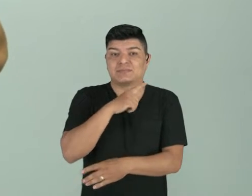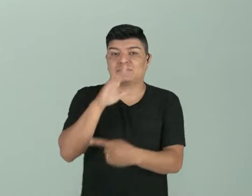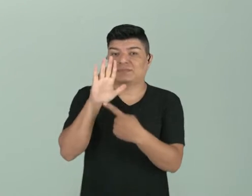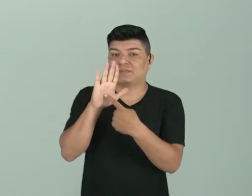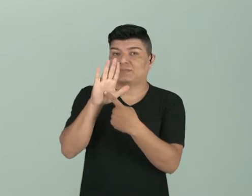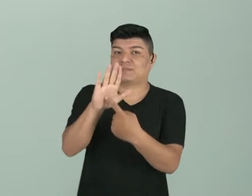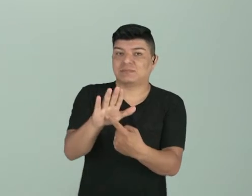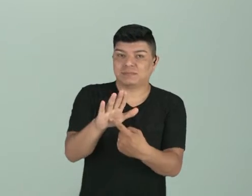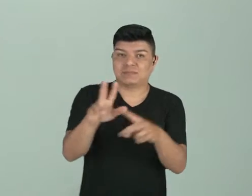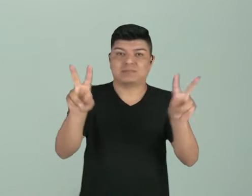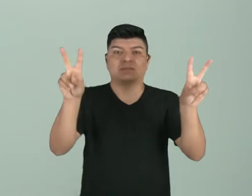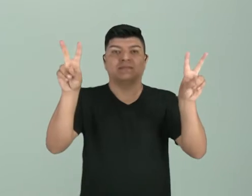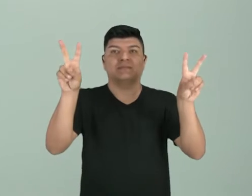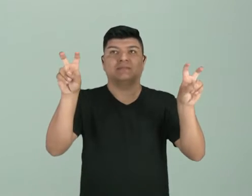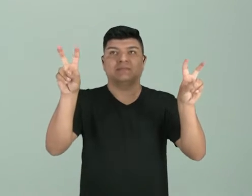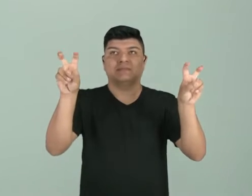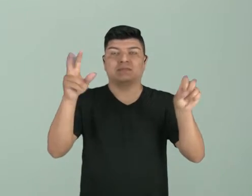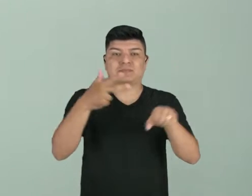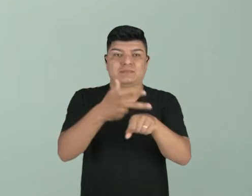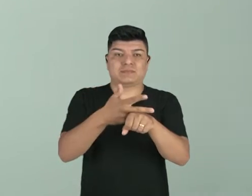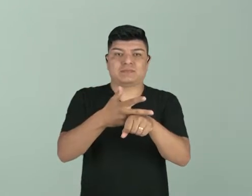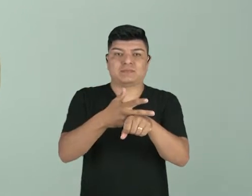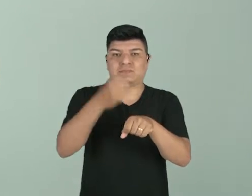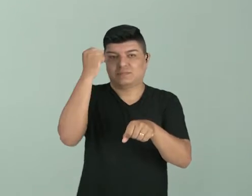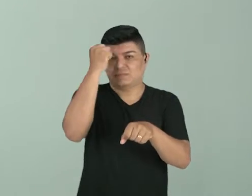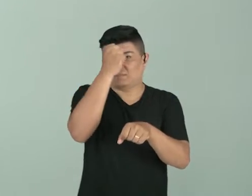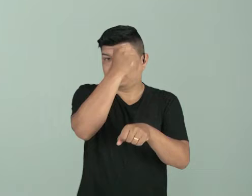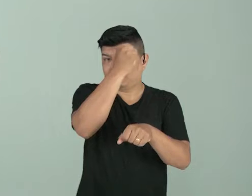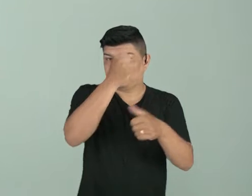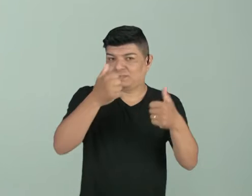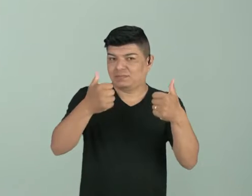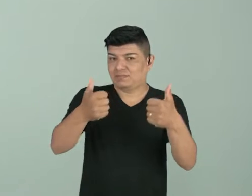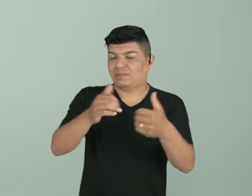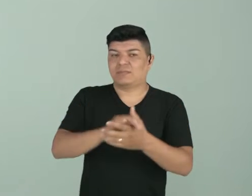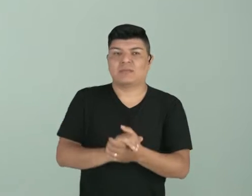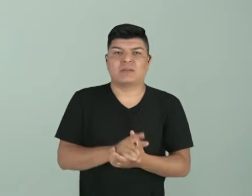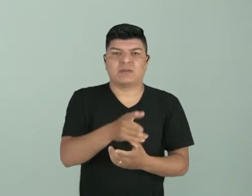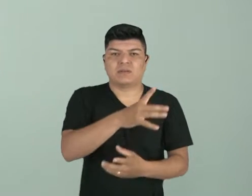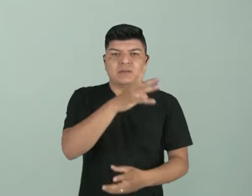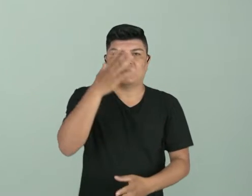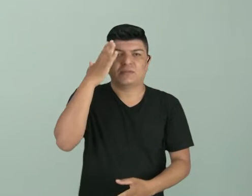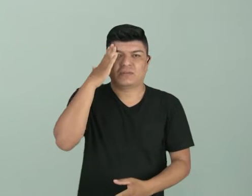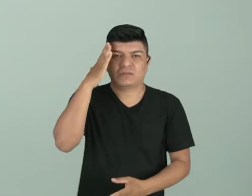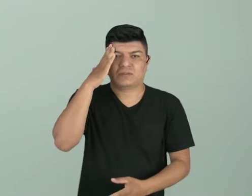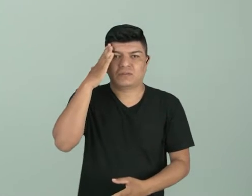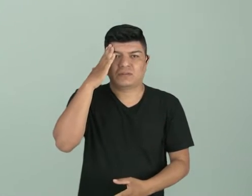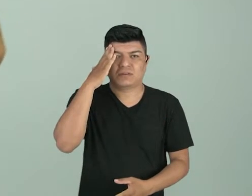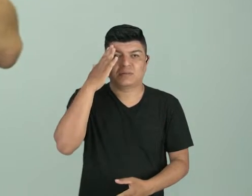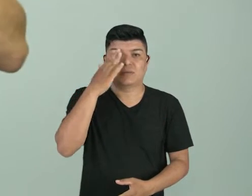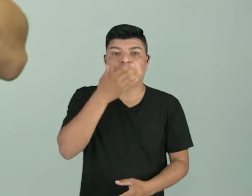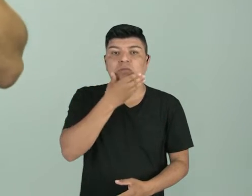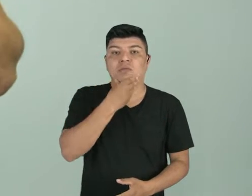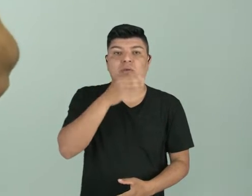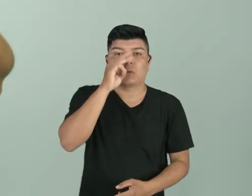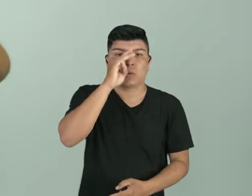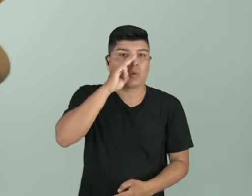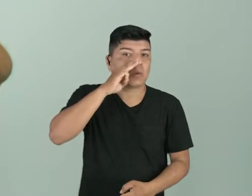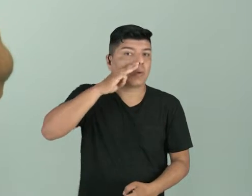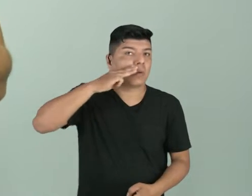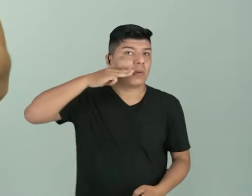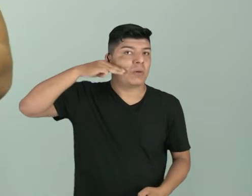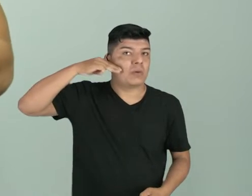objeto temático na videoaula de Sociologia. E você sabe que Karl Marx, junto